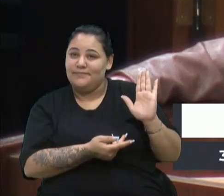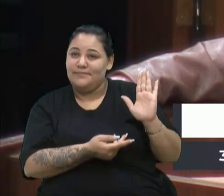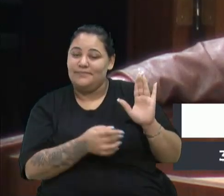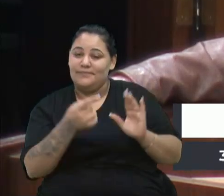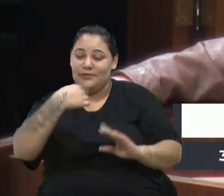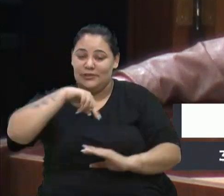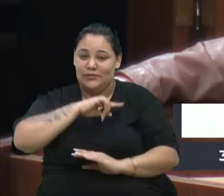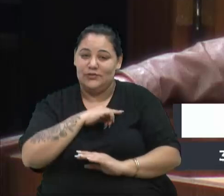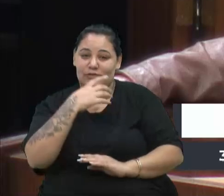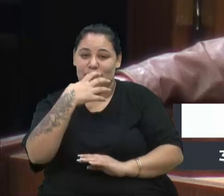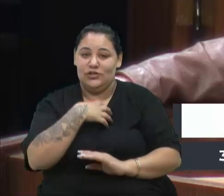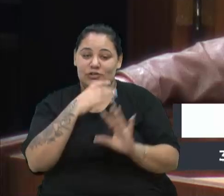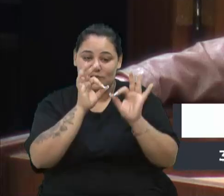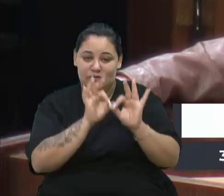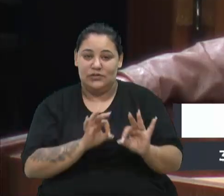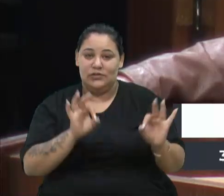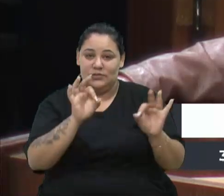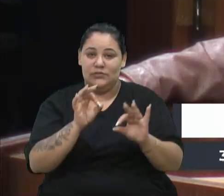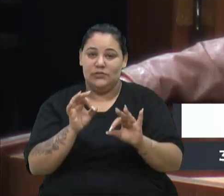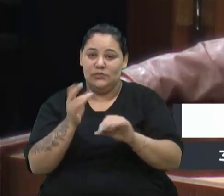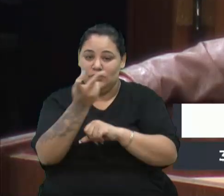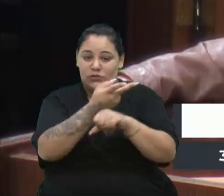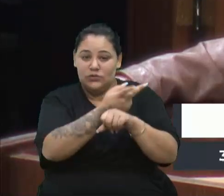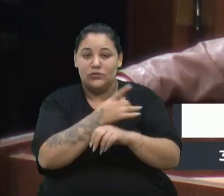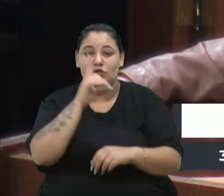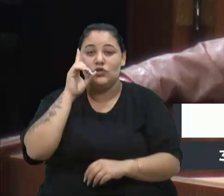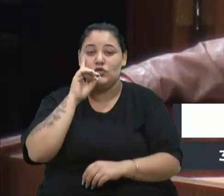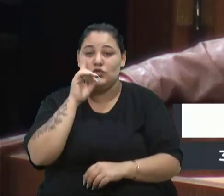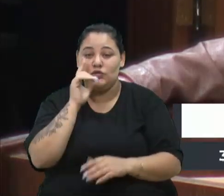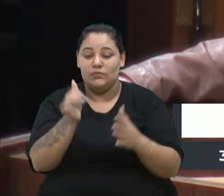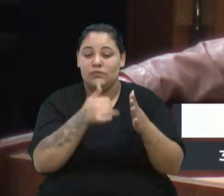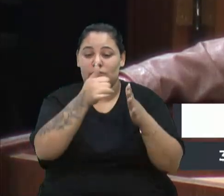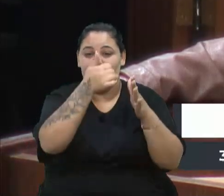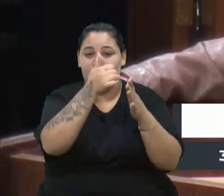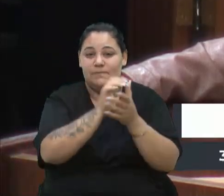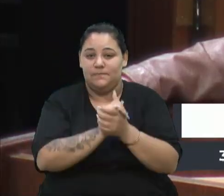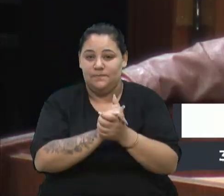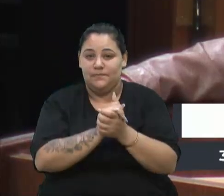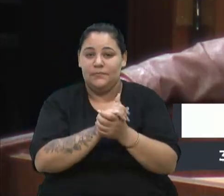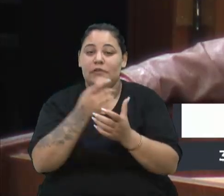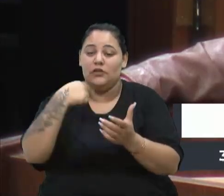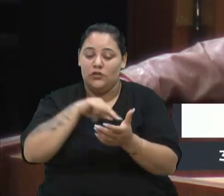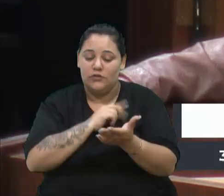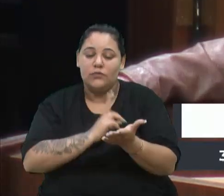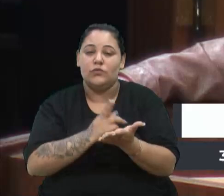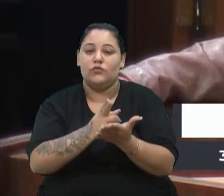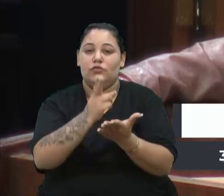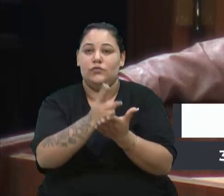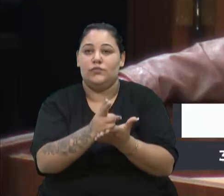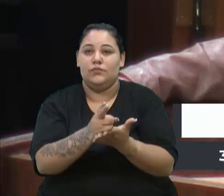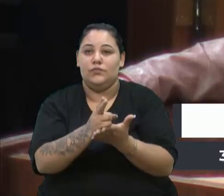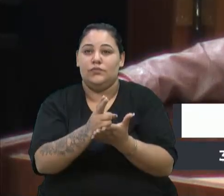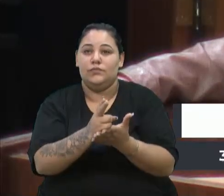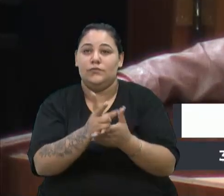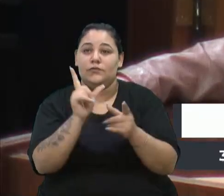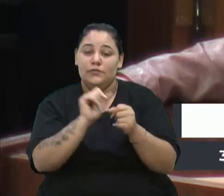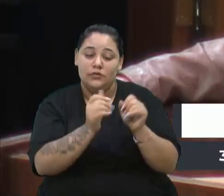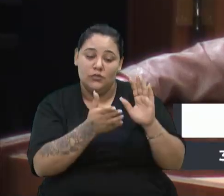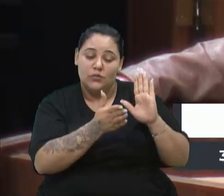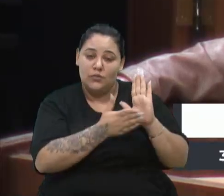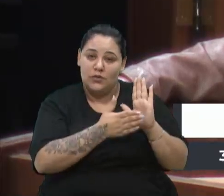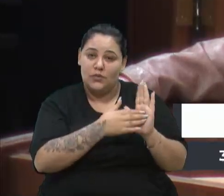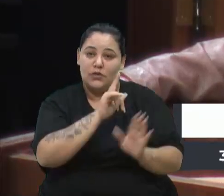Na nossa maneira simples, buscamos todos os dias melhorar e vamos continuar. Propondo para o